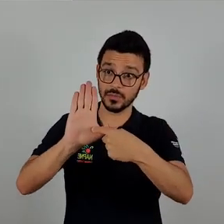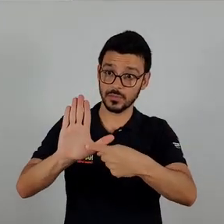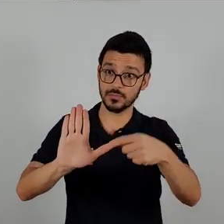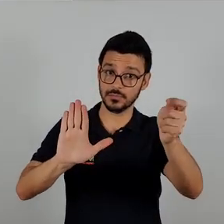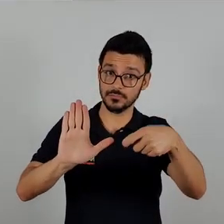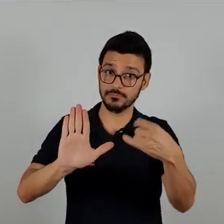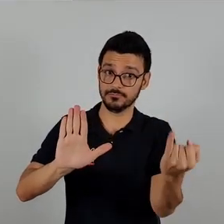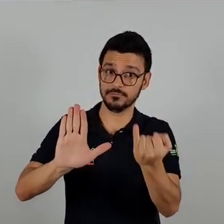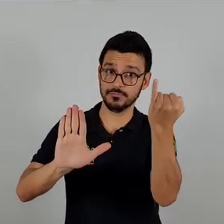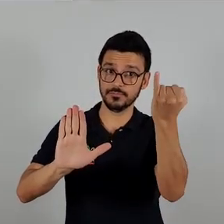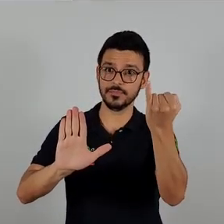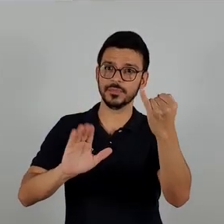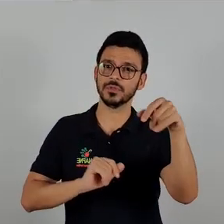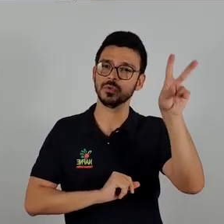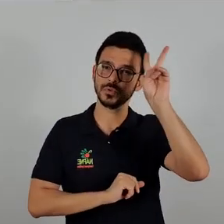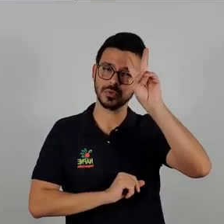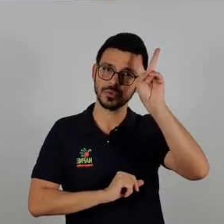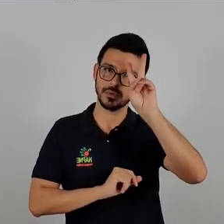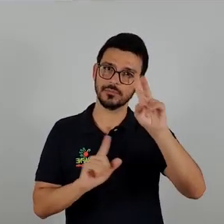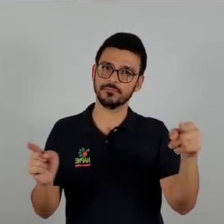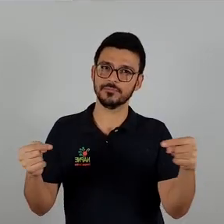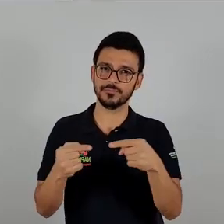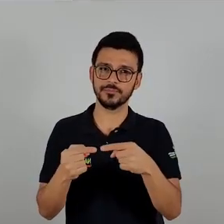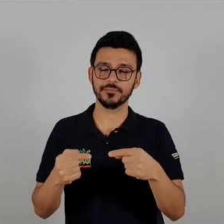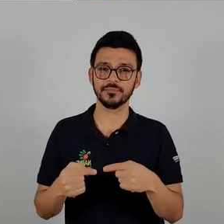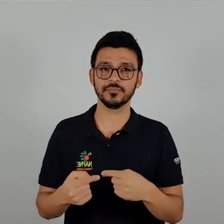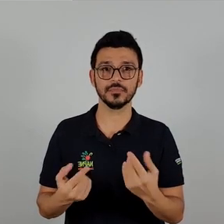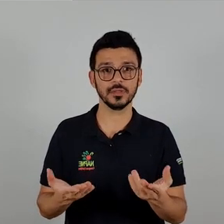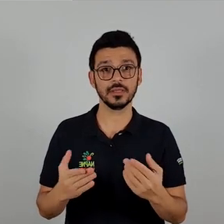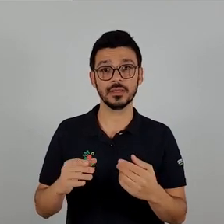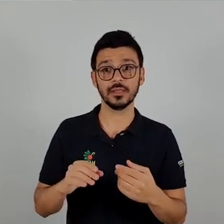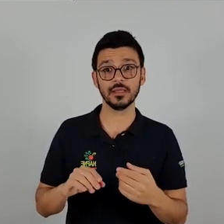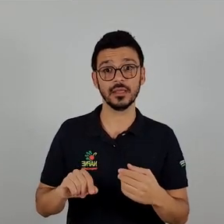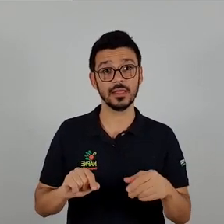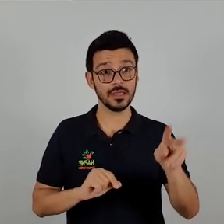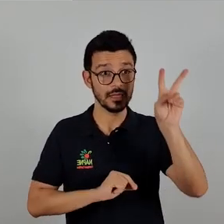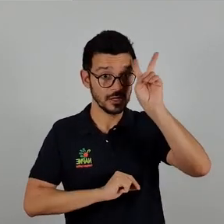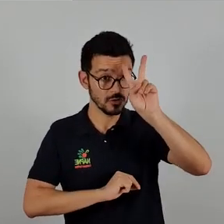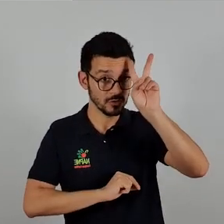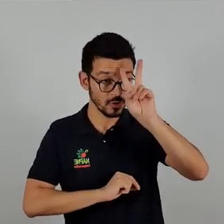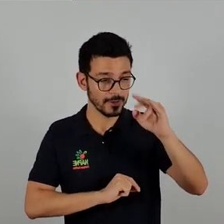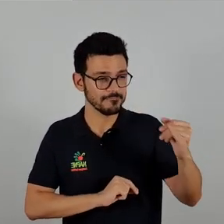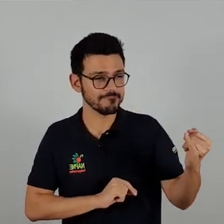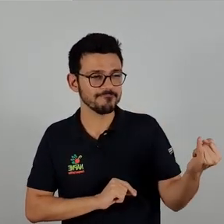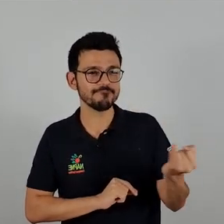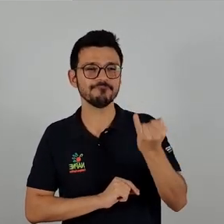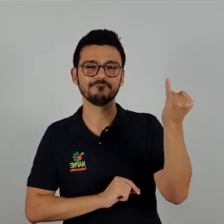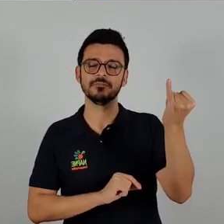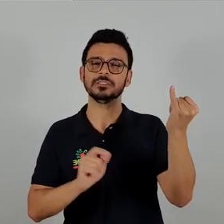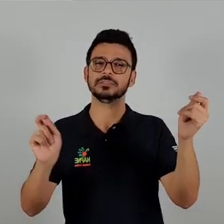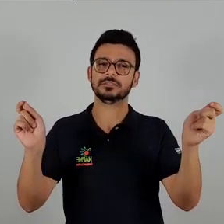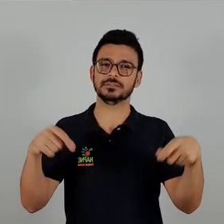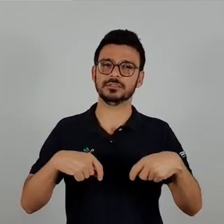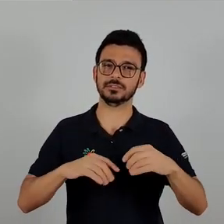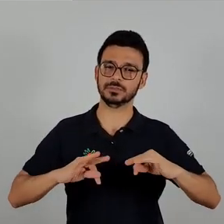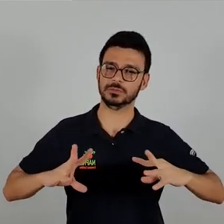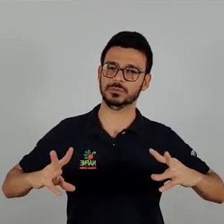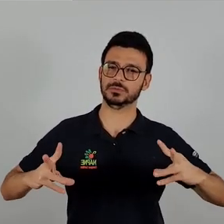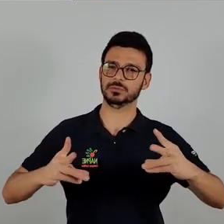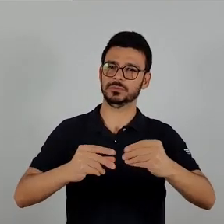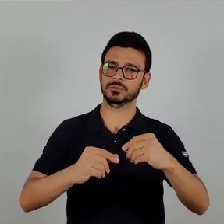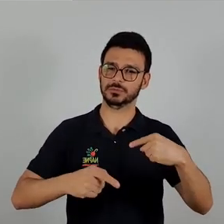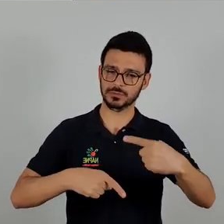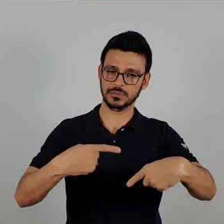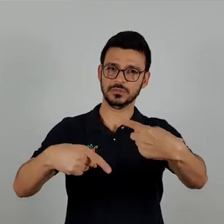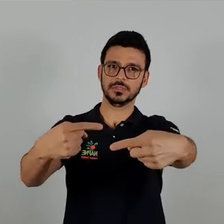precisamos valorizar a estrutura do passado. E sem ele, principalmente na medicina chinesa, nada seríamos, tá? Bom, o que